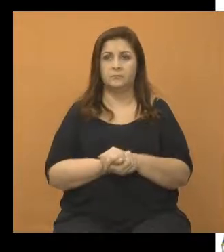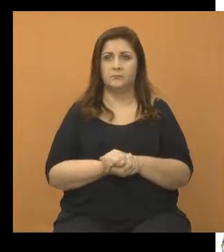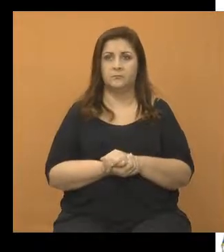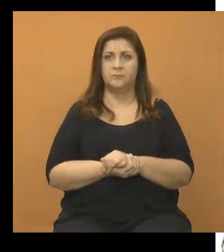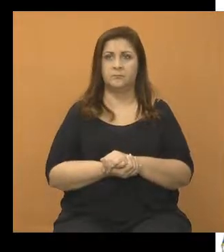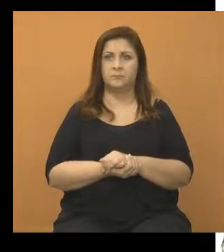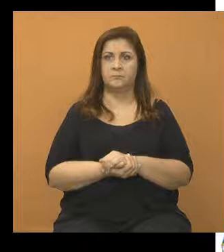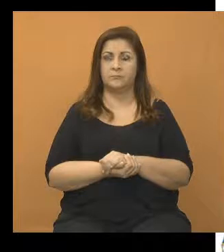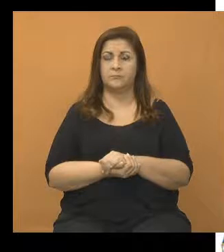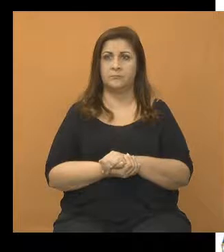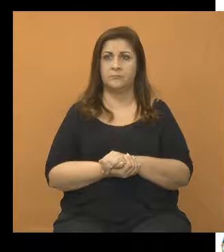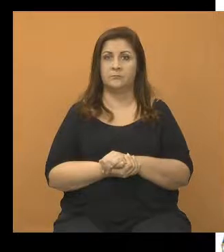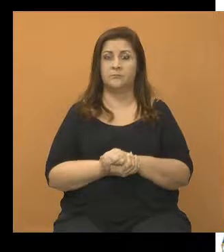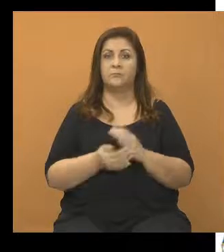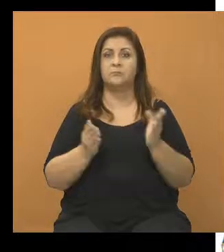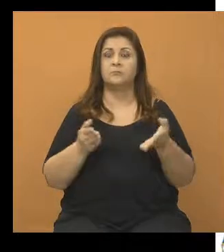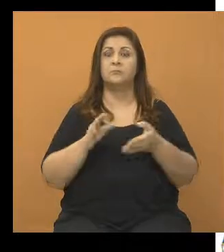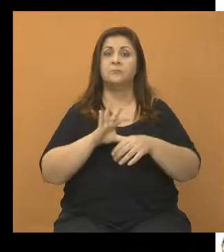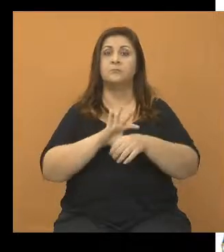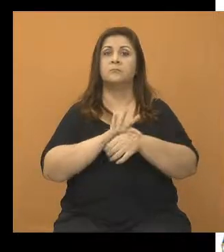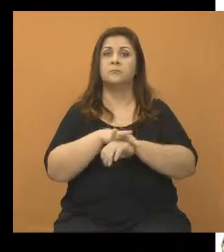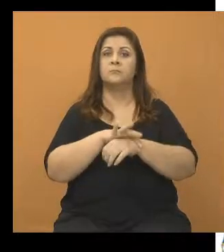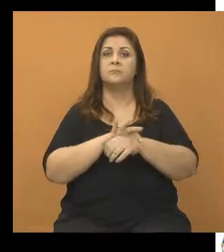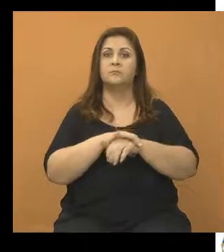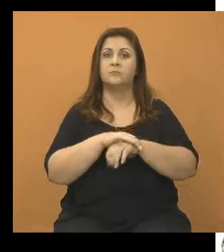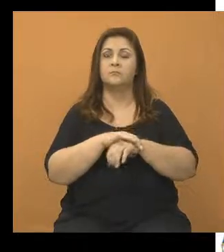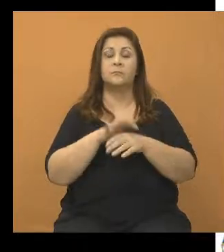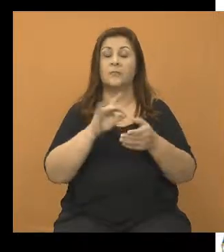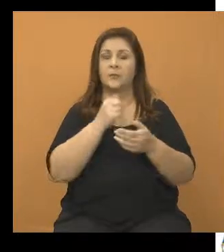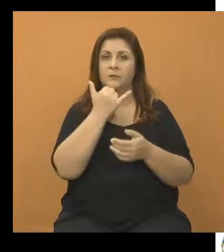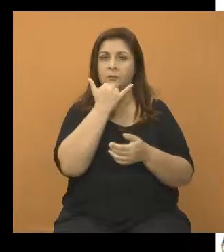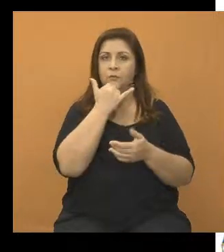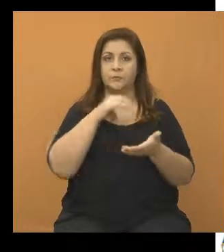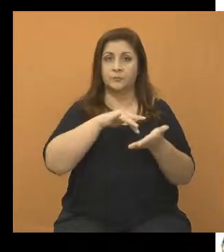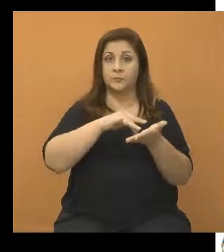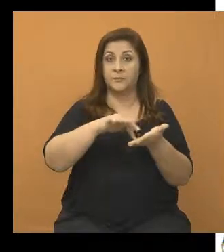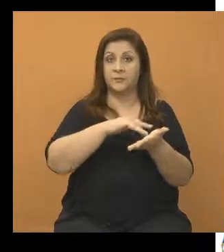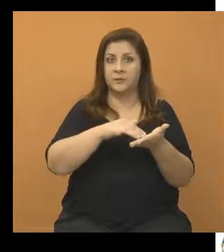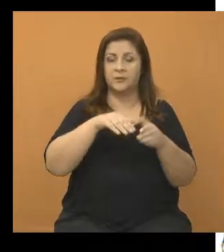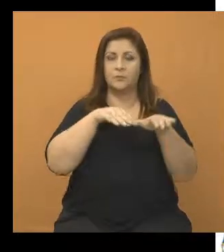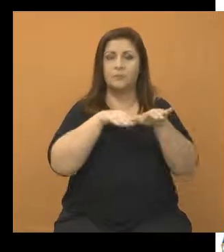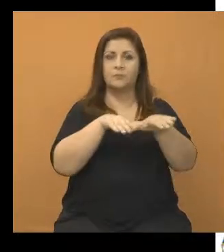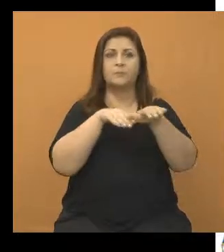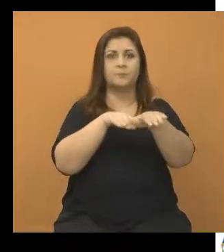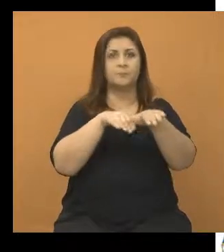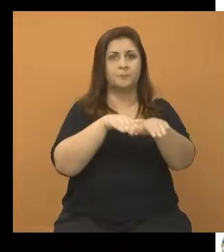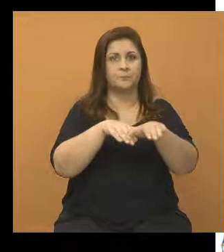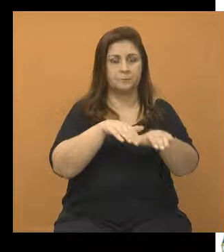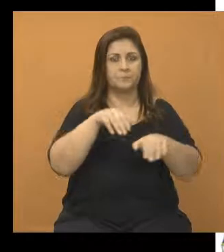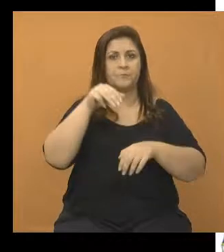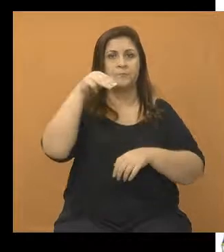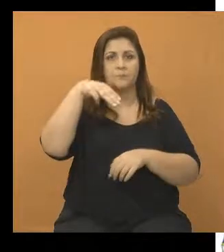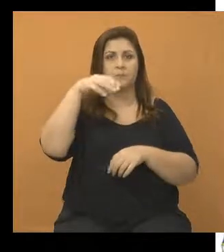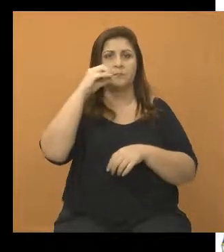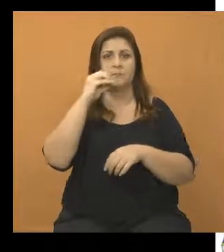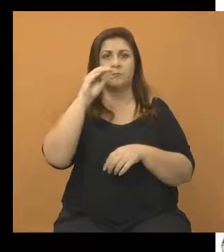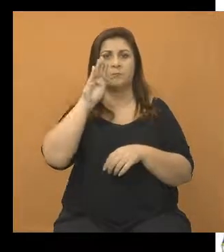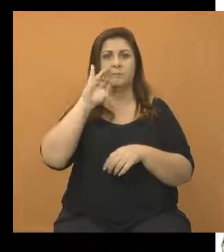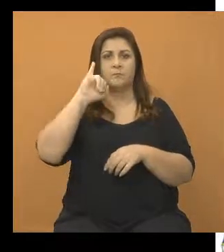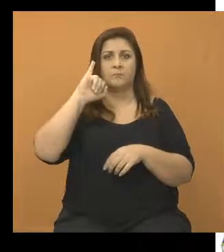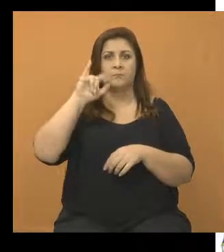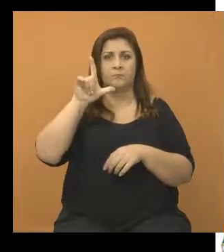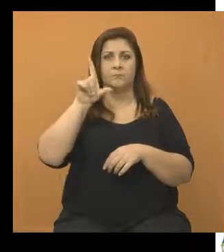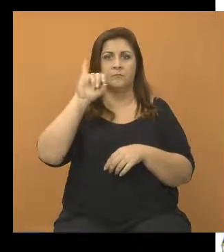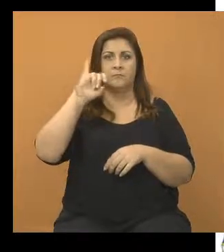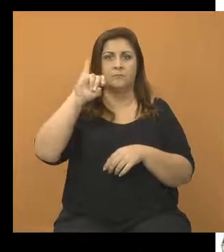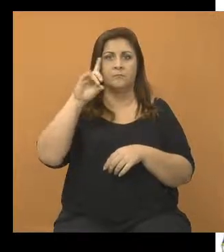Próximo eixo, Secretaria de Mobilidade. Em 2018 foram 20 milhões de orçamento, 19, 23 milhões, onde você tem